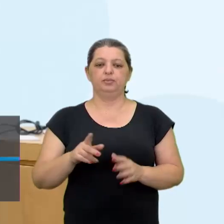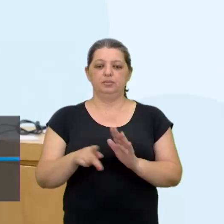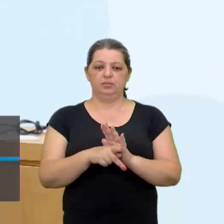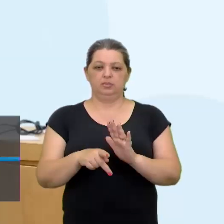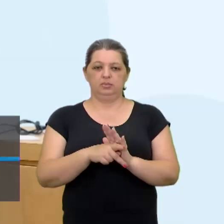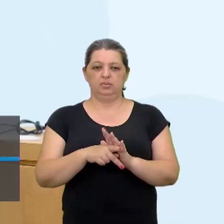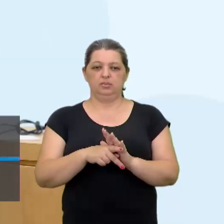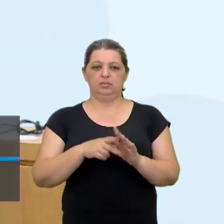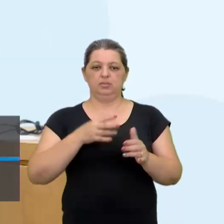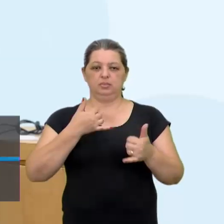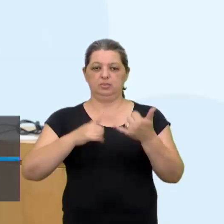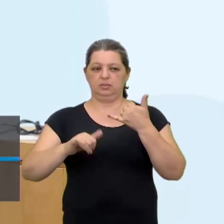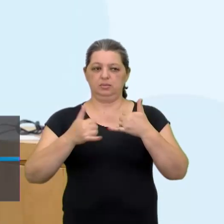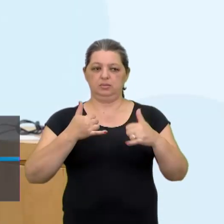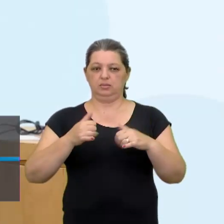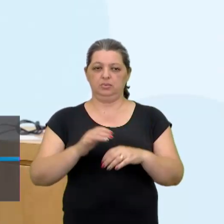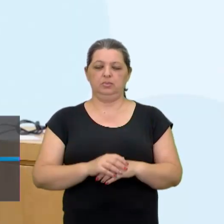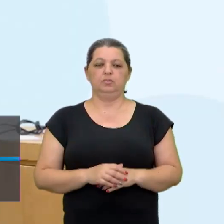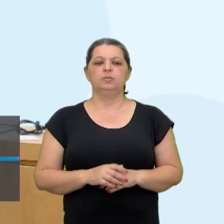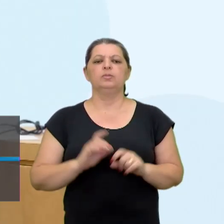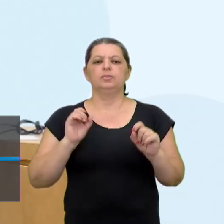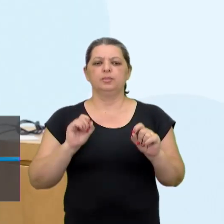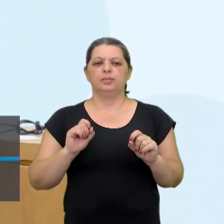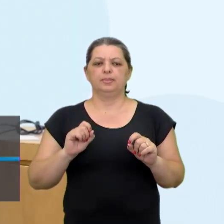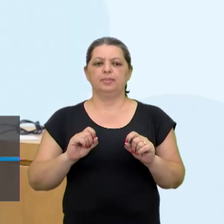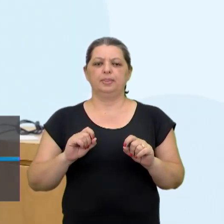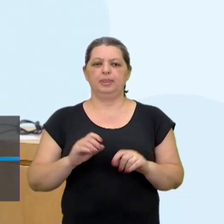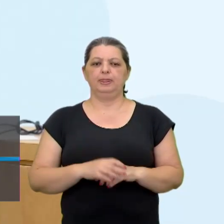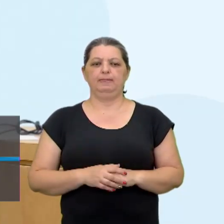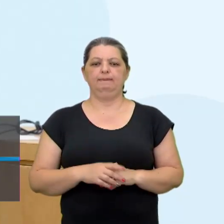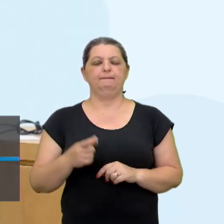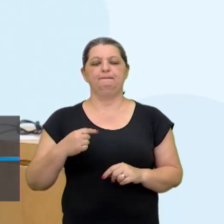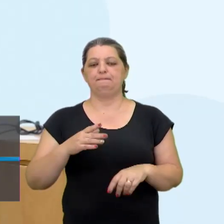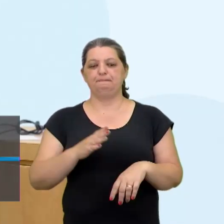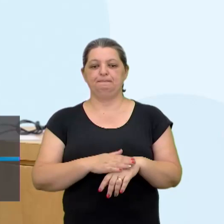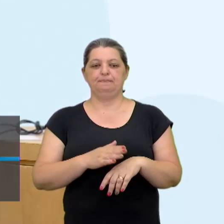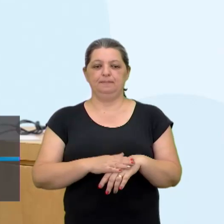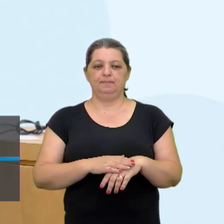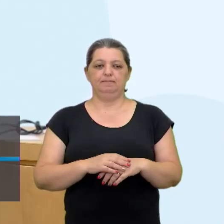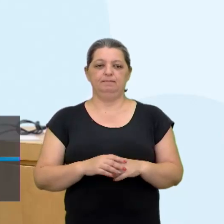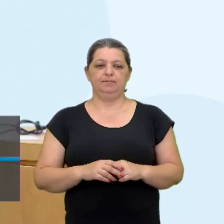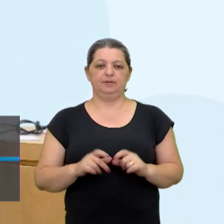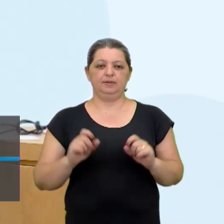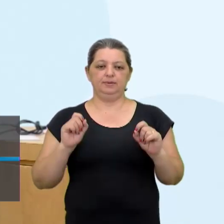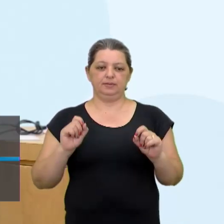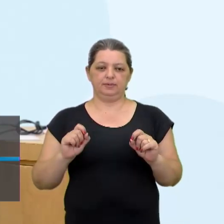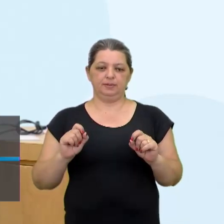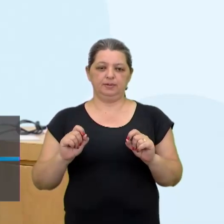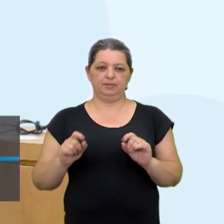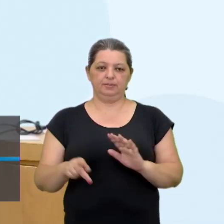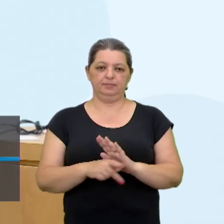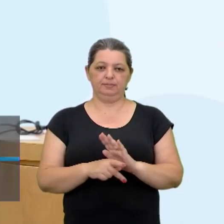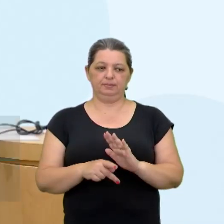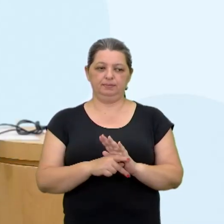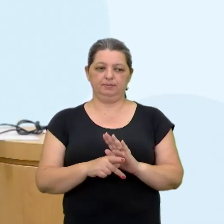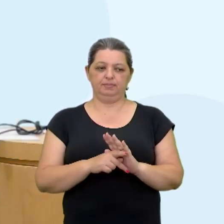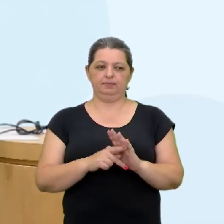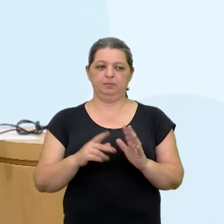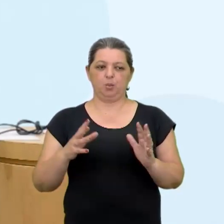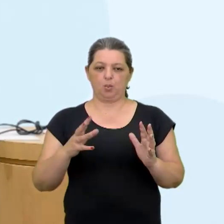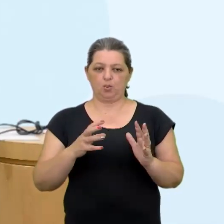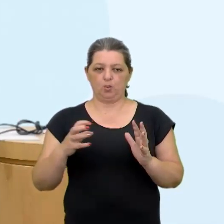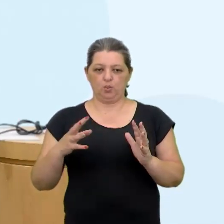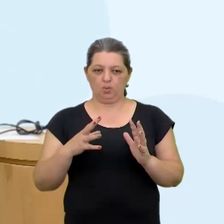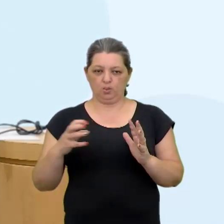de voltagens. Para que serve? Eu quero fazer um sensor. E esse sensor, ele tem que ler certas frequências, certas